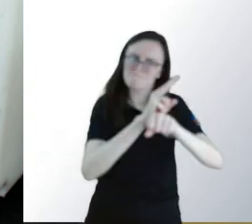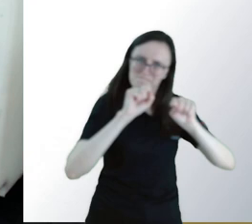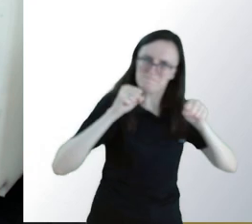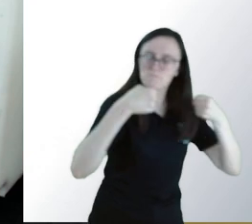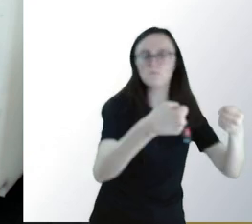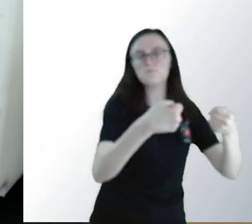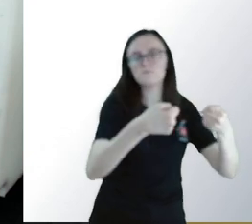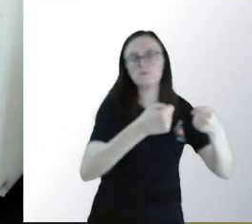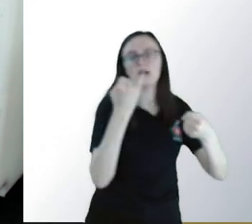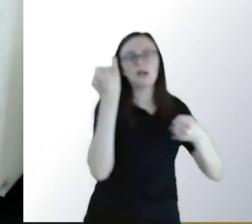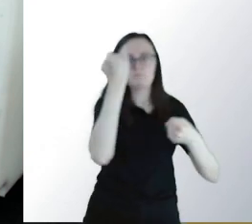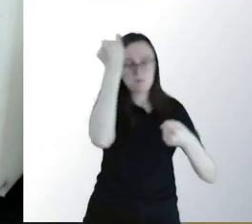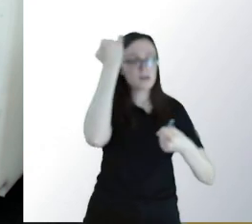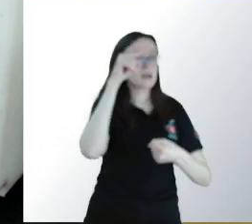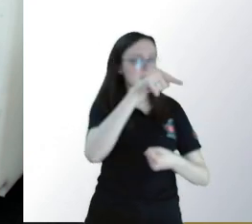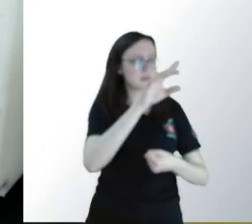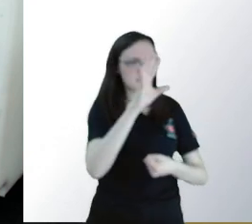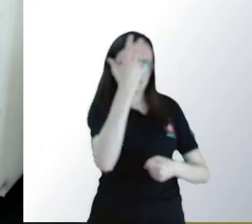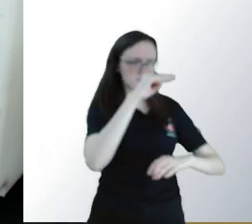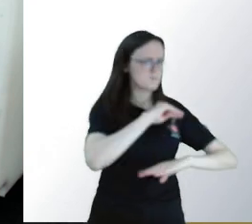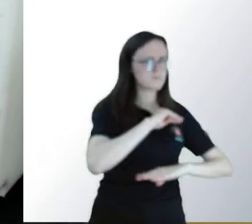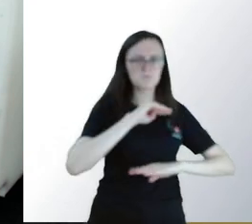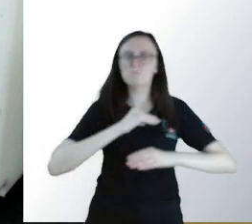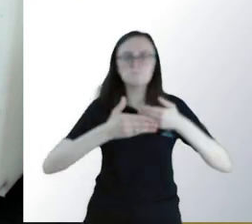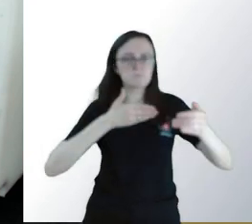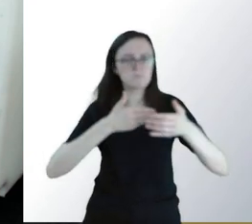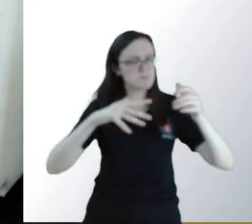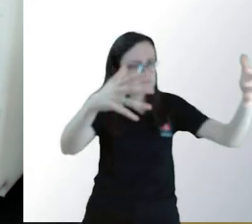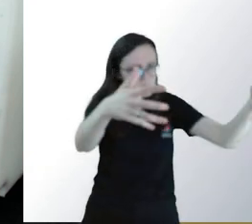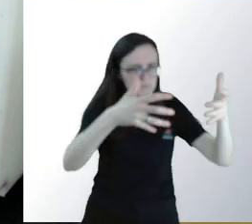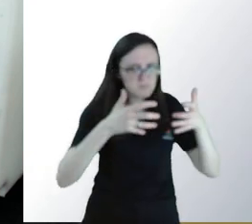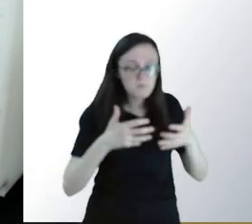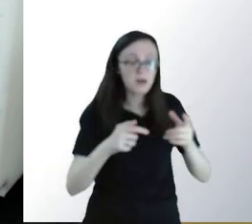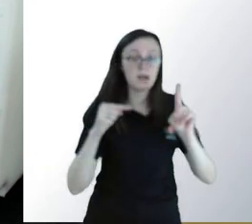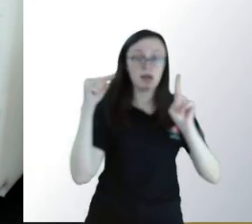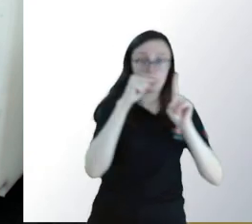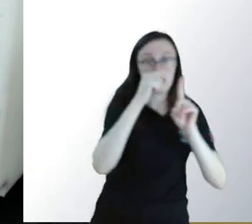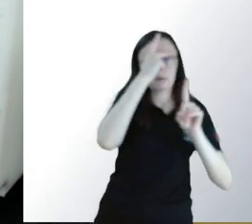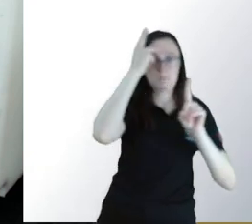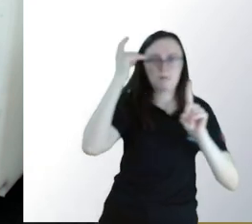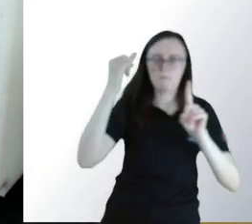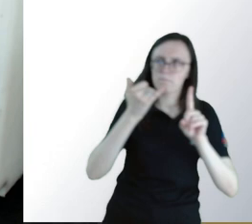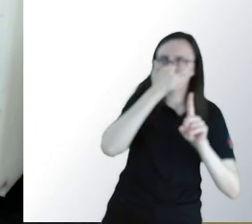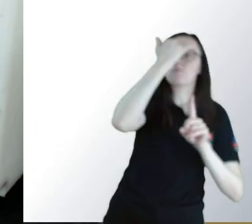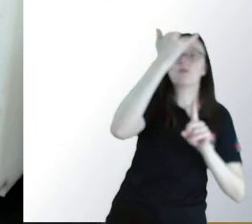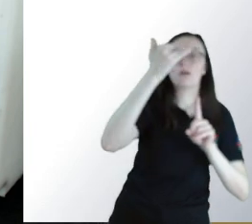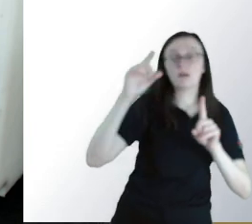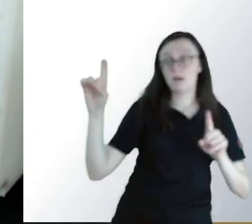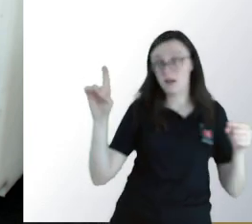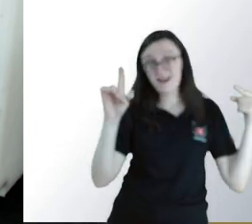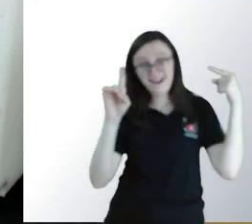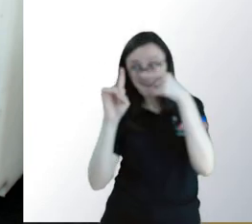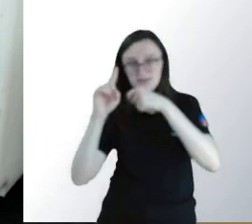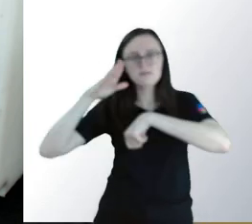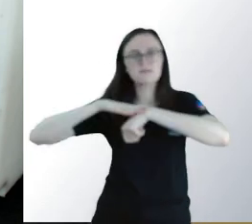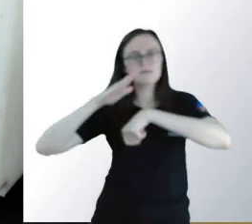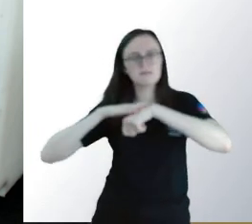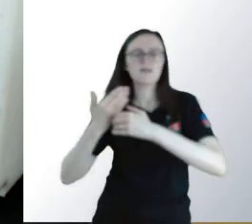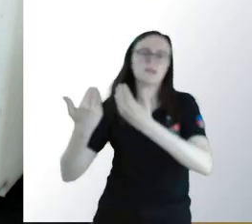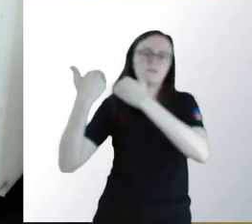tem que ser acolhido as duas situações, né, tanto aquele que sofreu quanto aquele que praticou